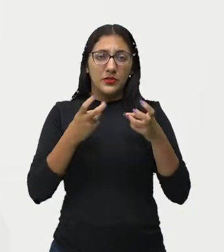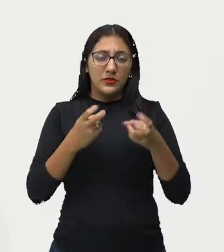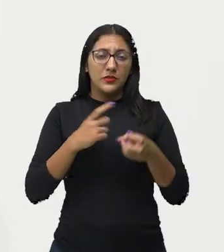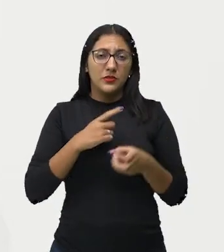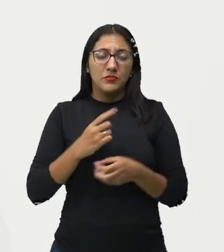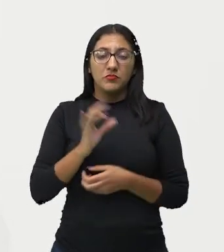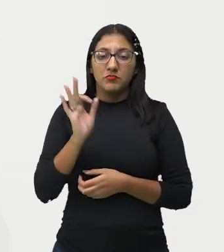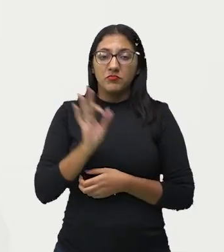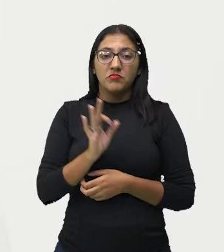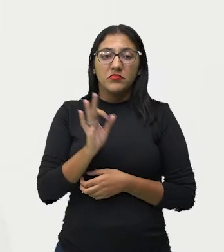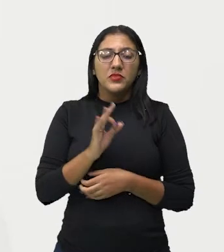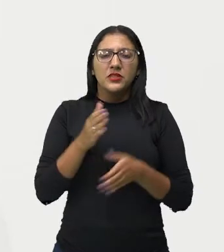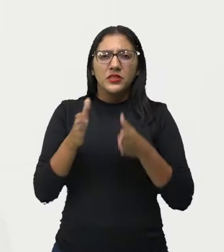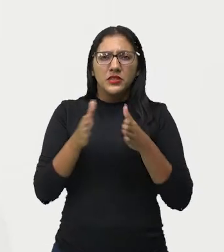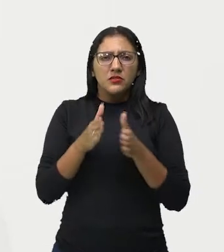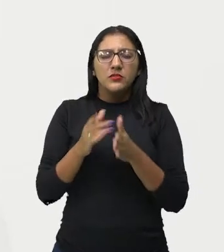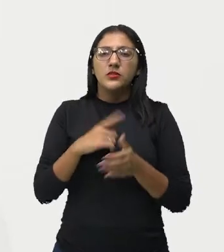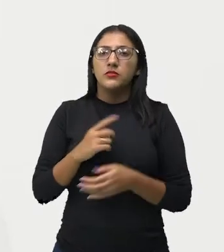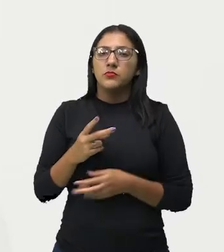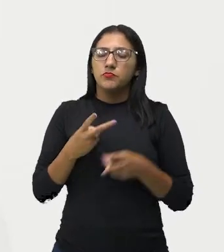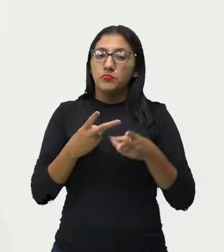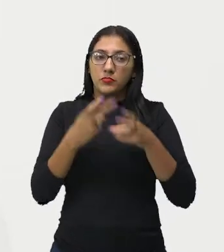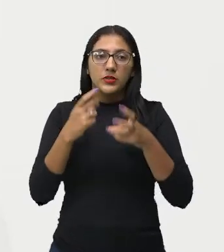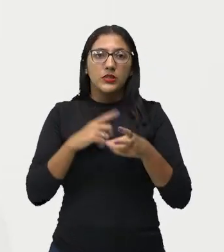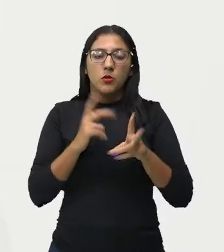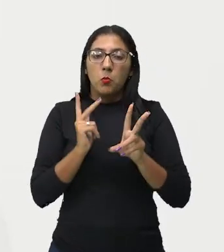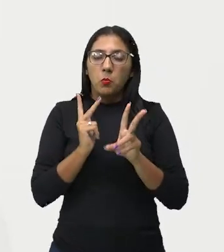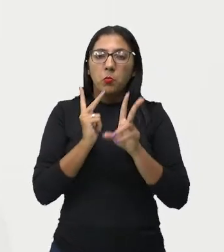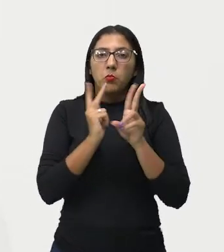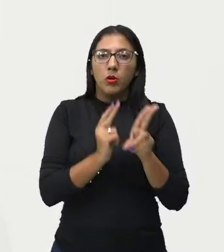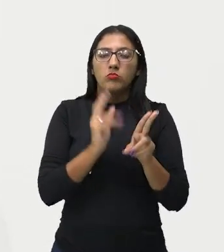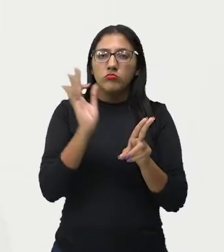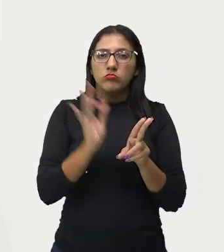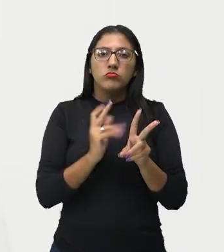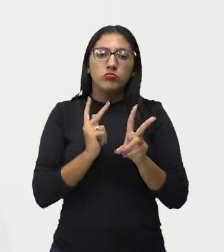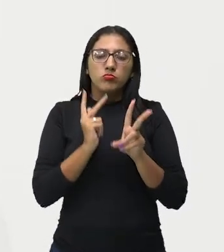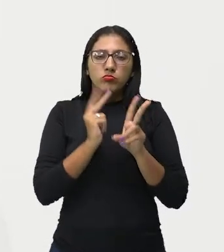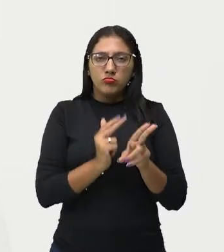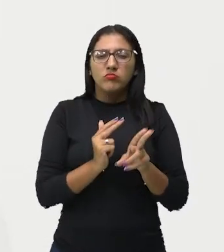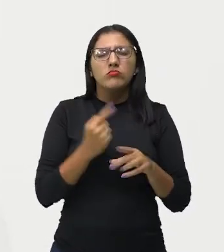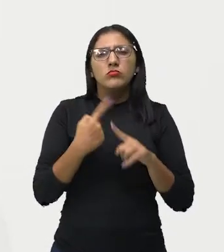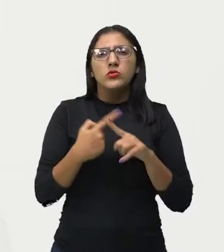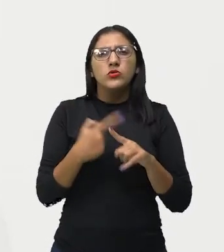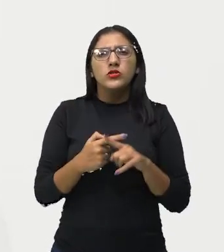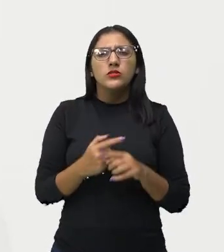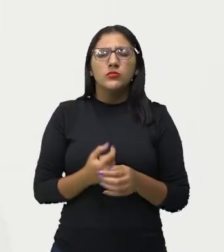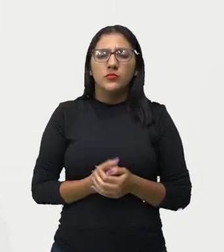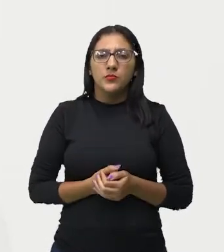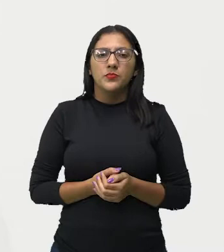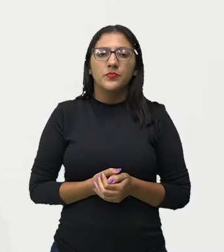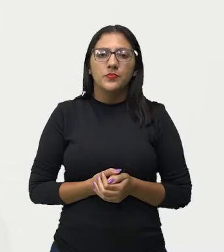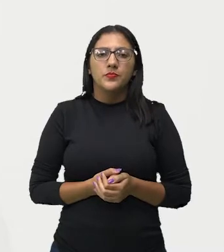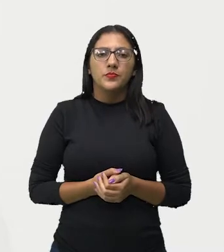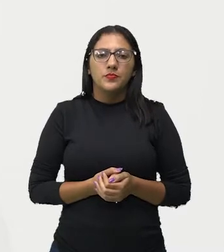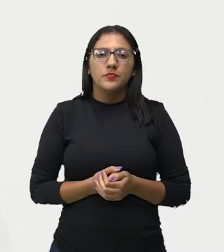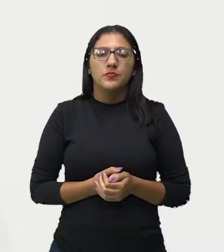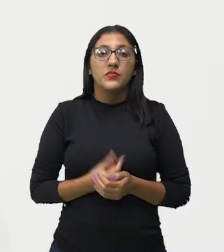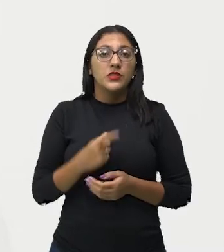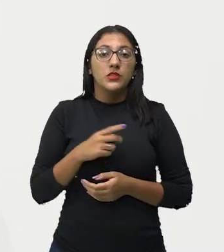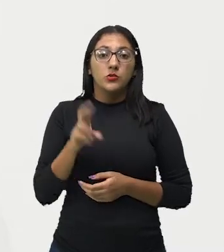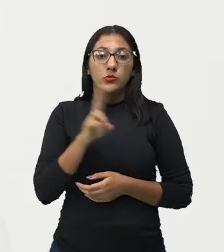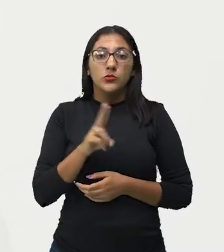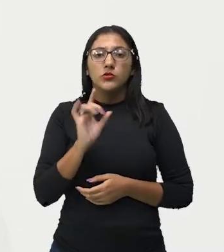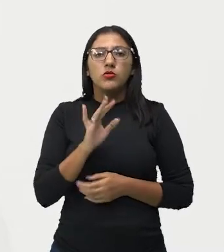os juros de cada período são sempre os mesmos. Por que são os mesmos? Atenção, aluno. Porque nós estamos